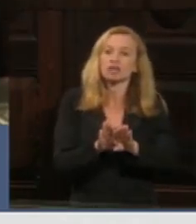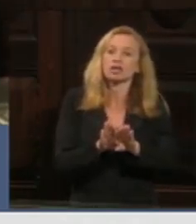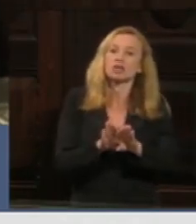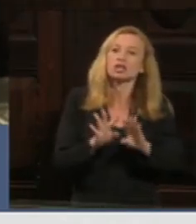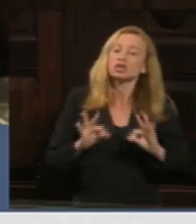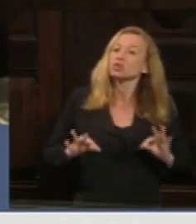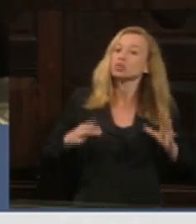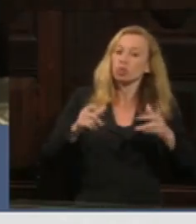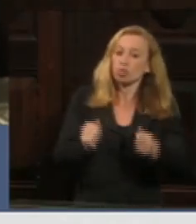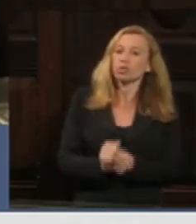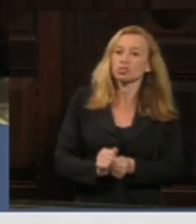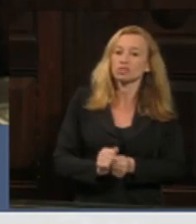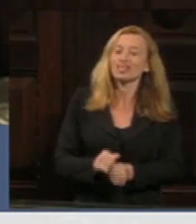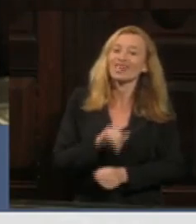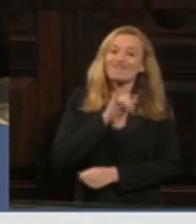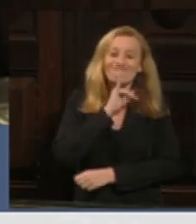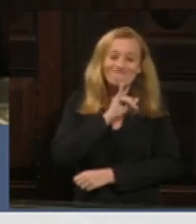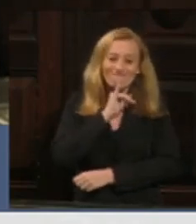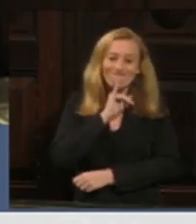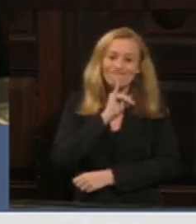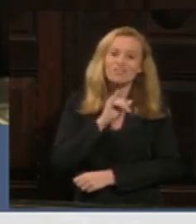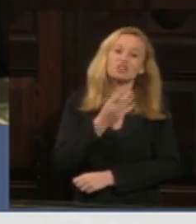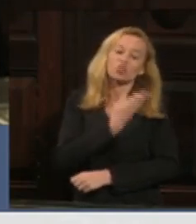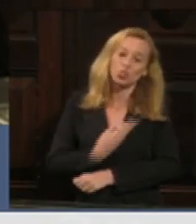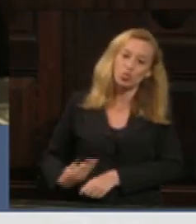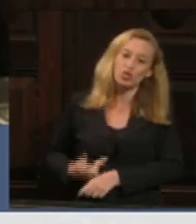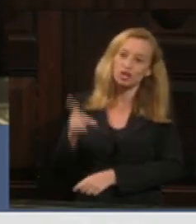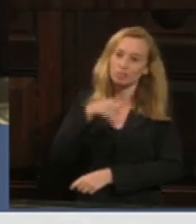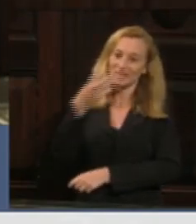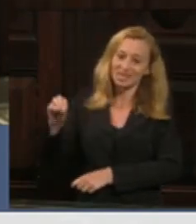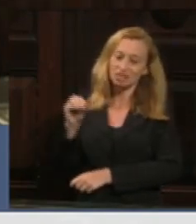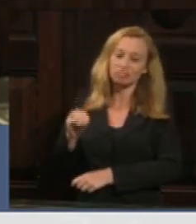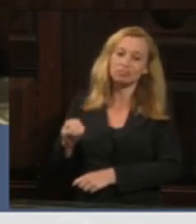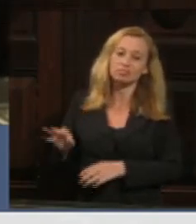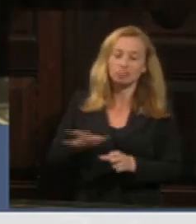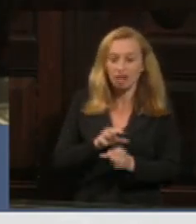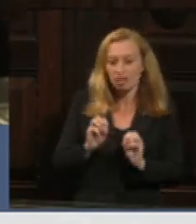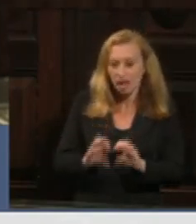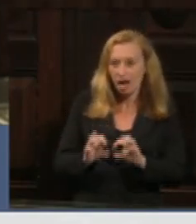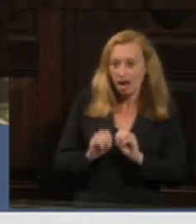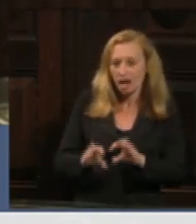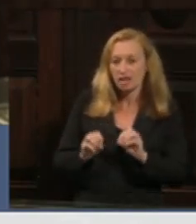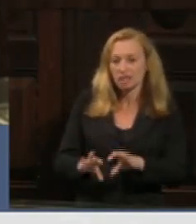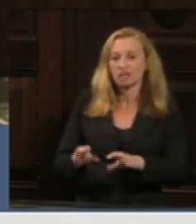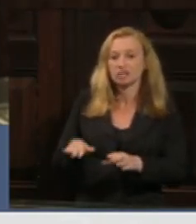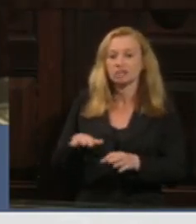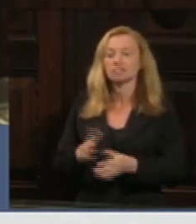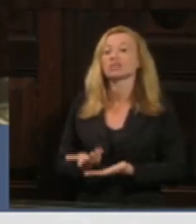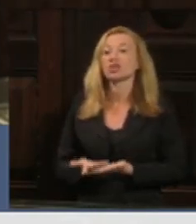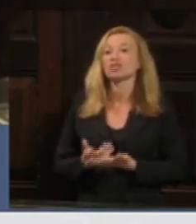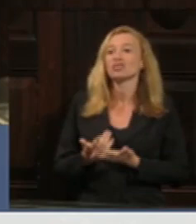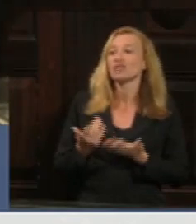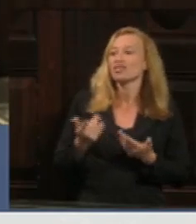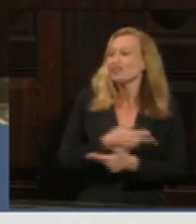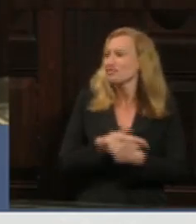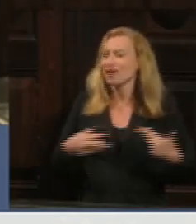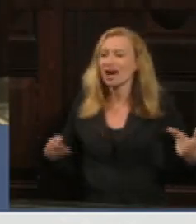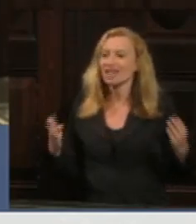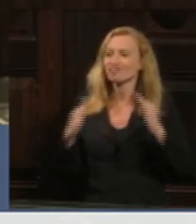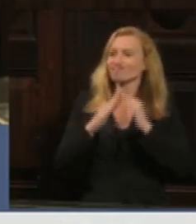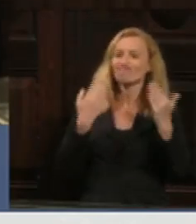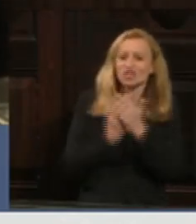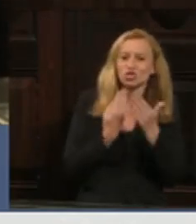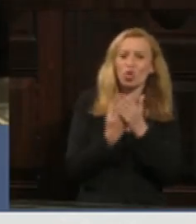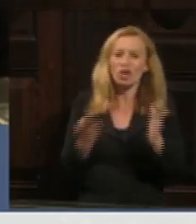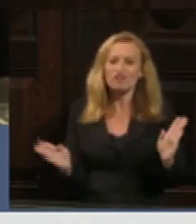a tônica do desgoverno Pezão na área de educação no quadriênio passado. Houve muito fechamento de escolas. Se não houve fechamento de escolas,